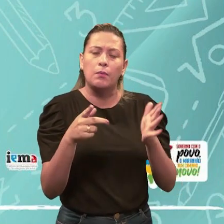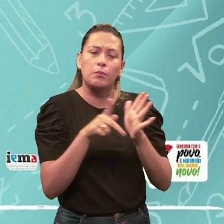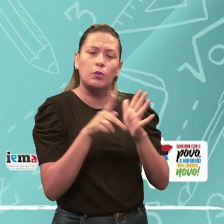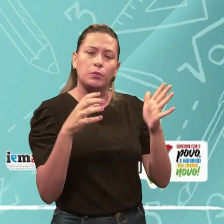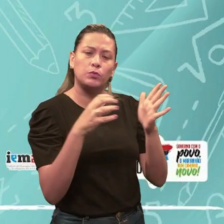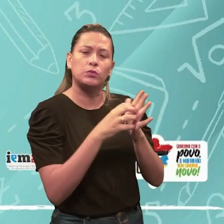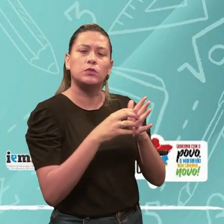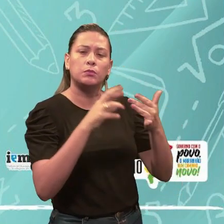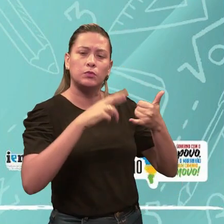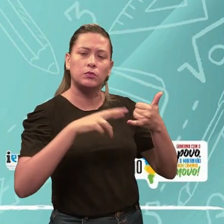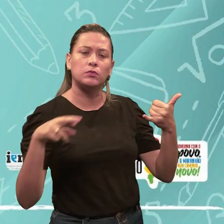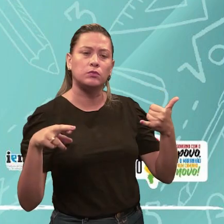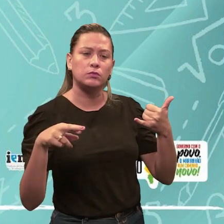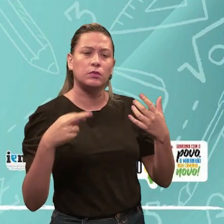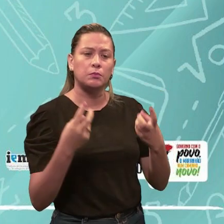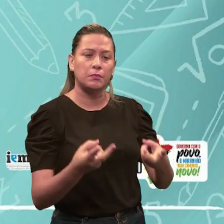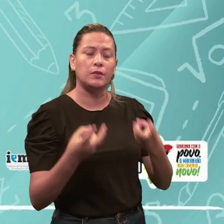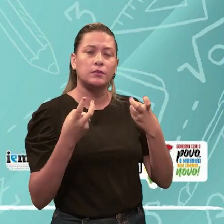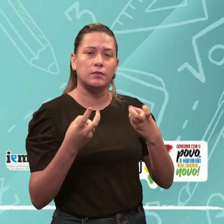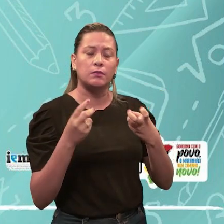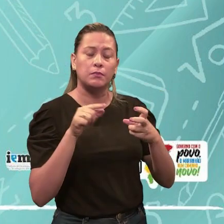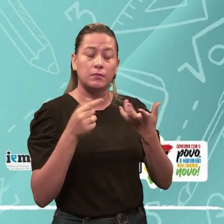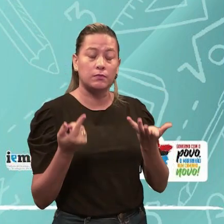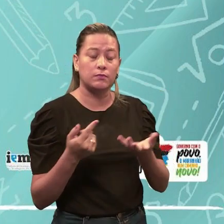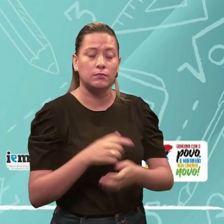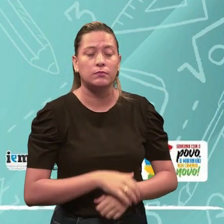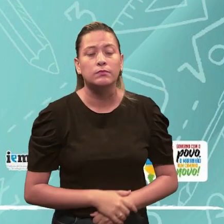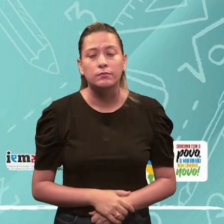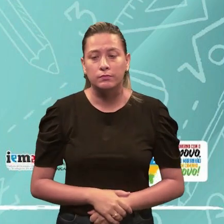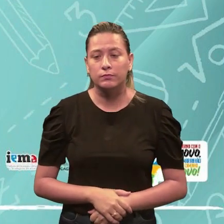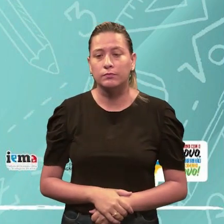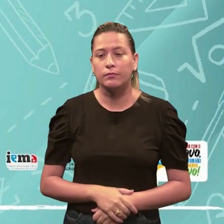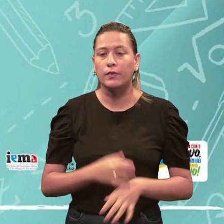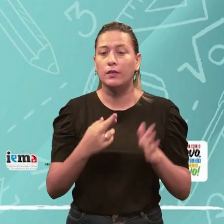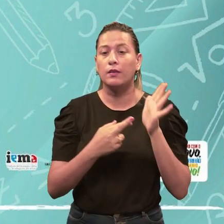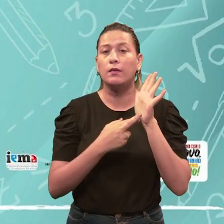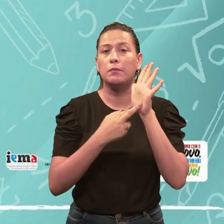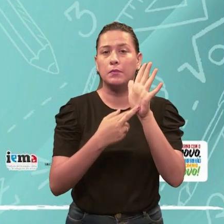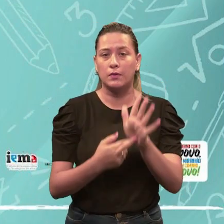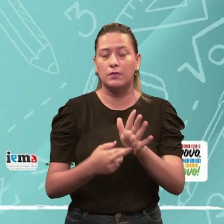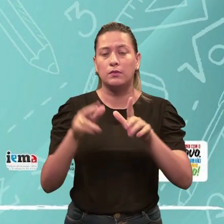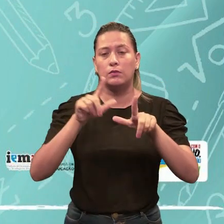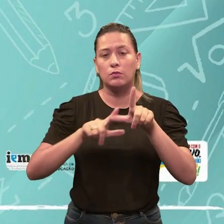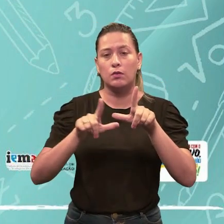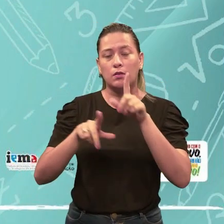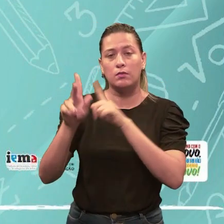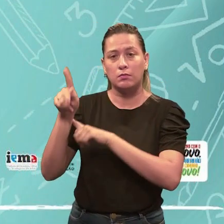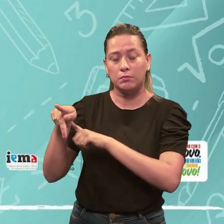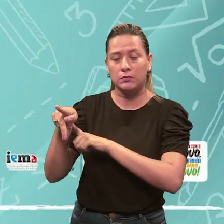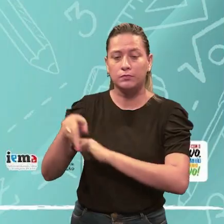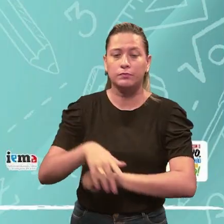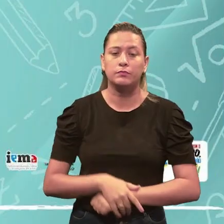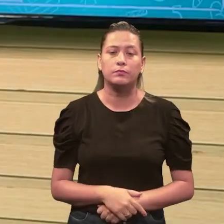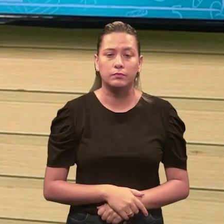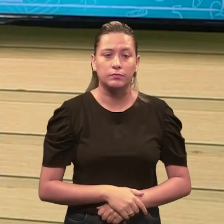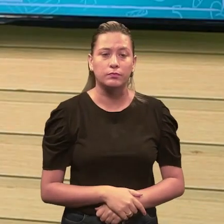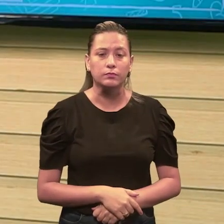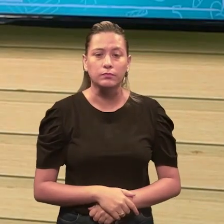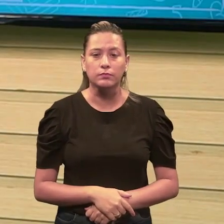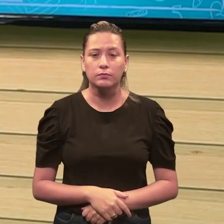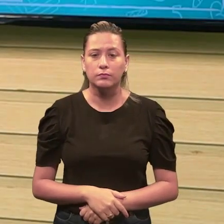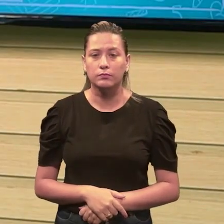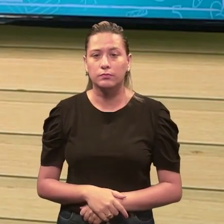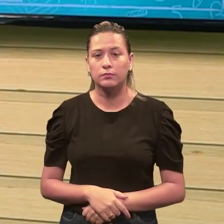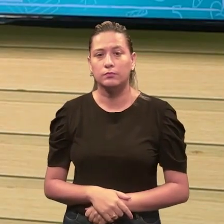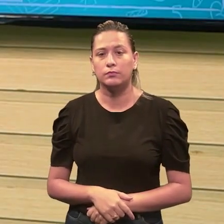resistor. São identificados com a letra P. Ó, lá o próprio resistor era com a letra R. E